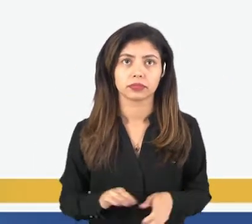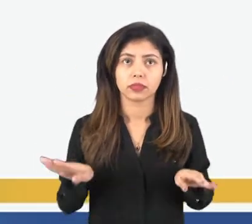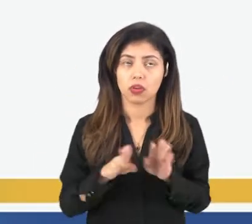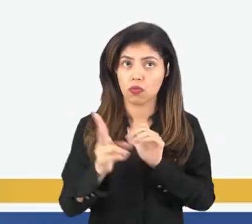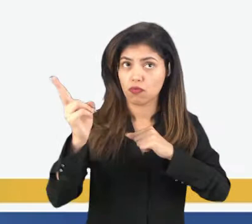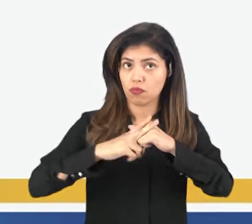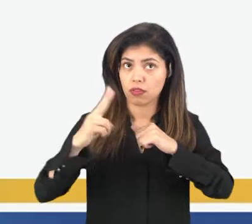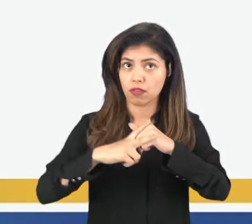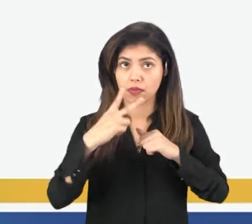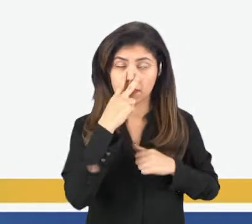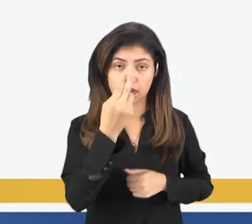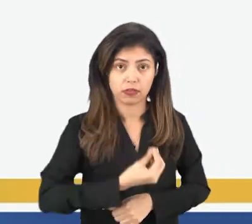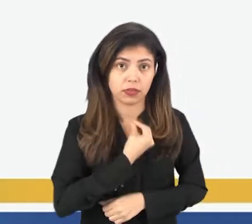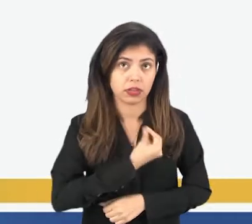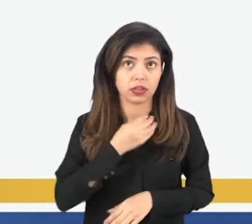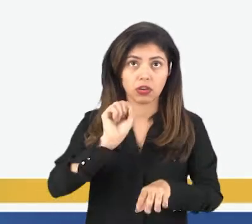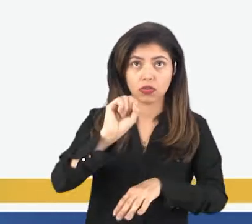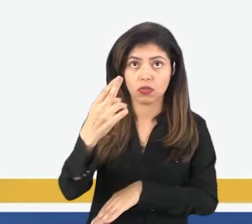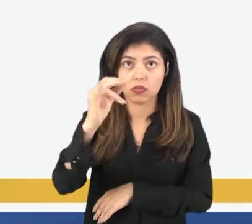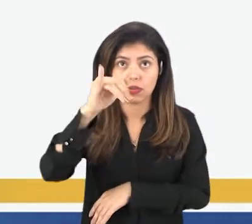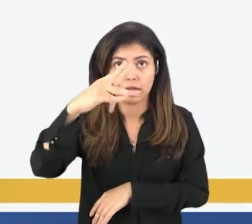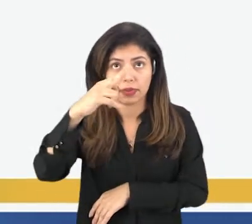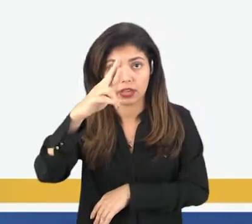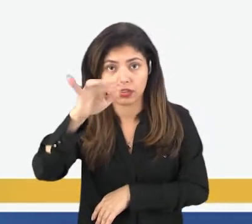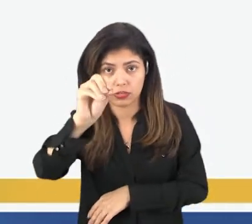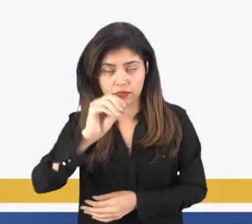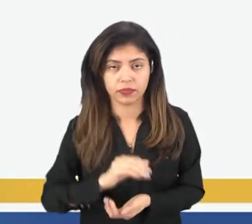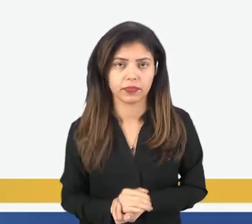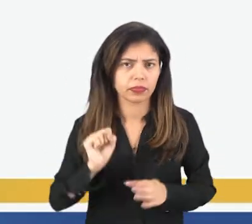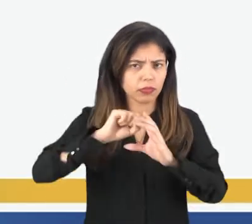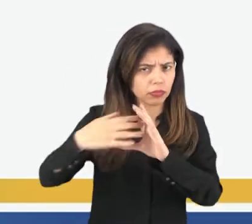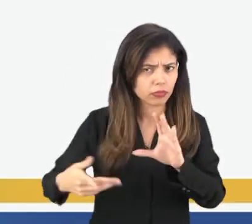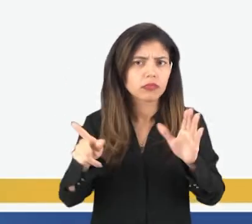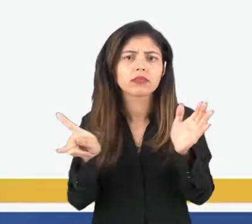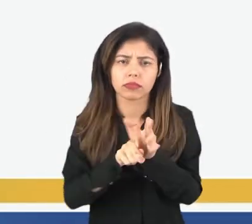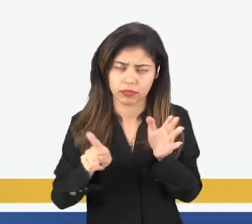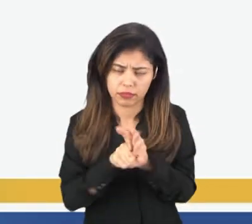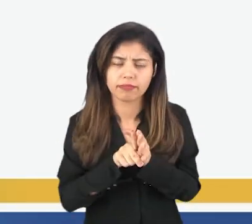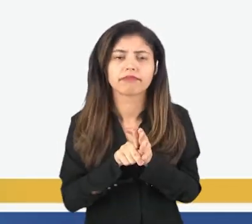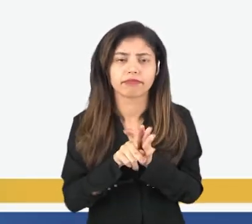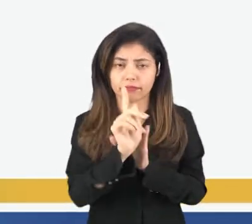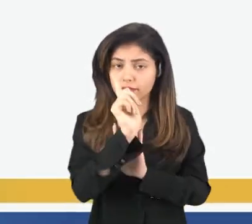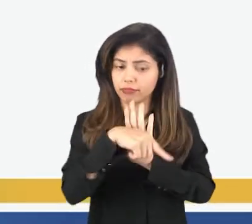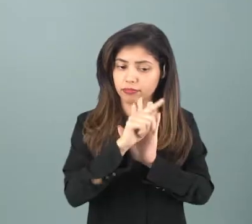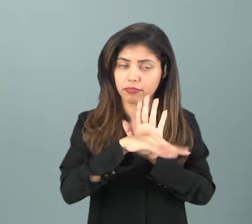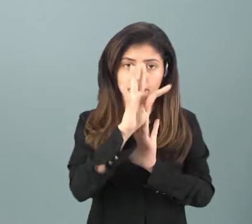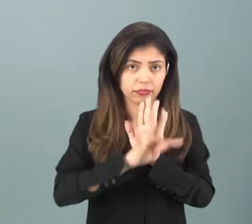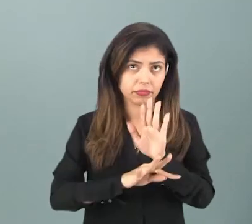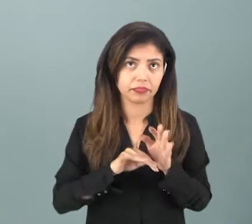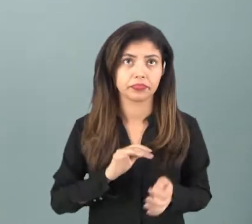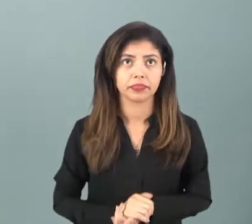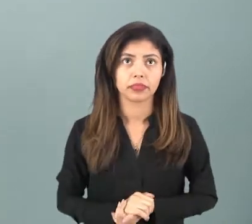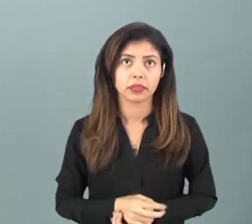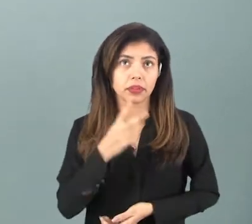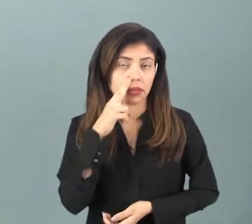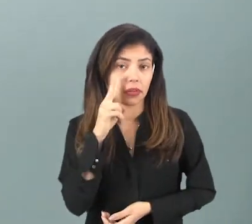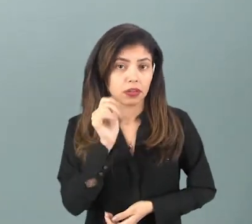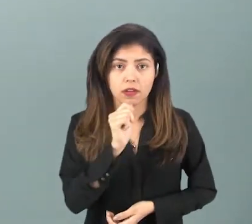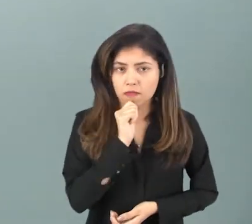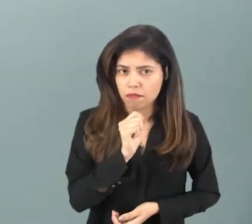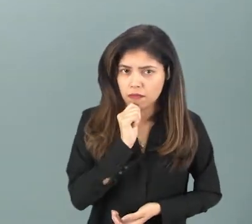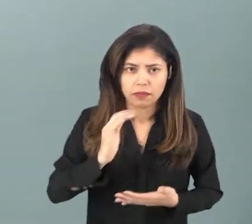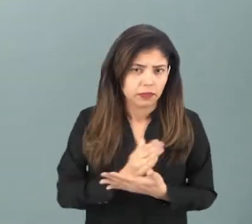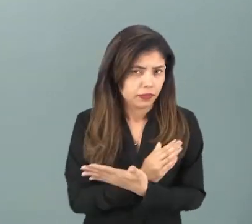verbo aparece no presente ou no imperativo. Então, essas são as características desse gênero textual. Vamos ver